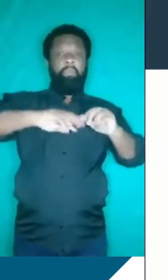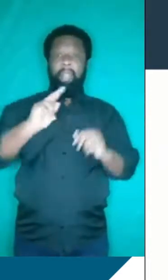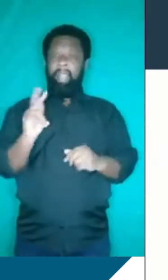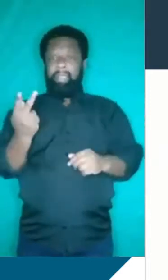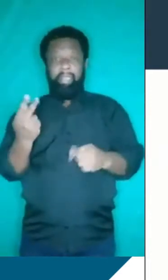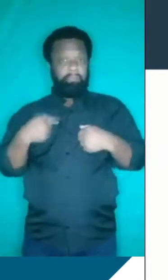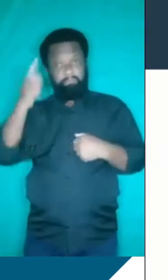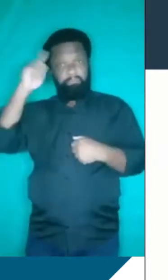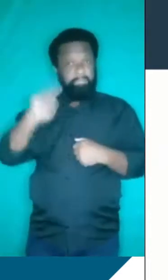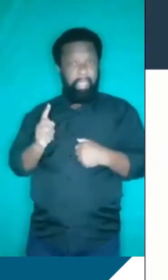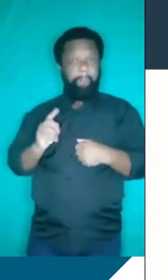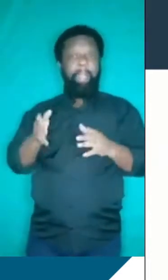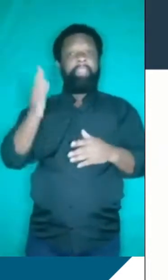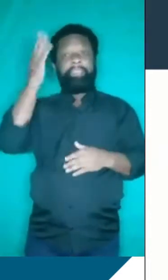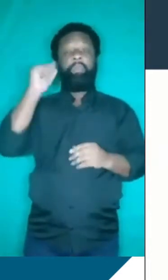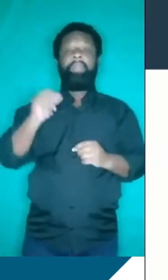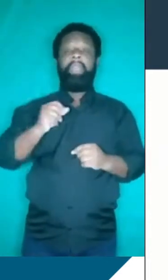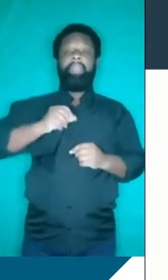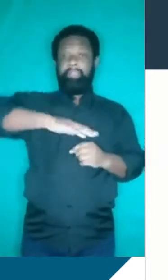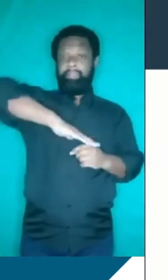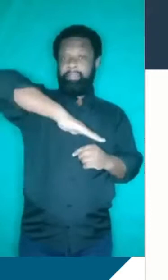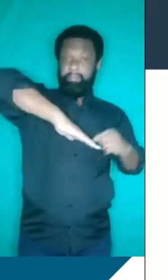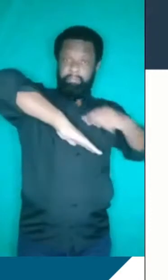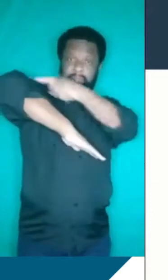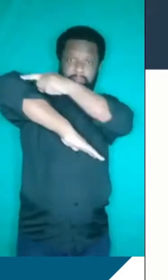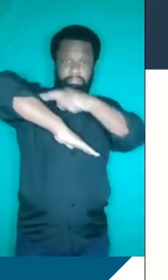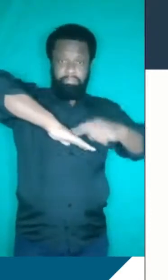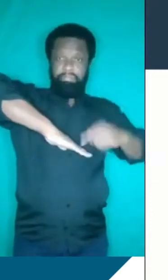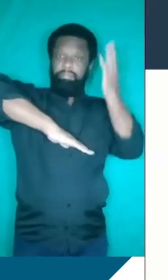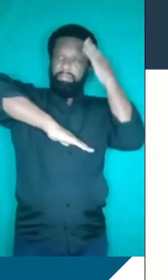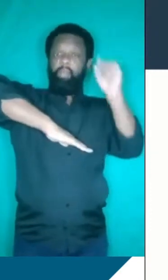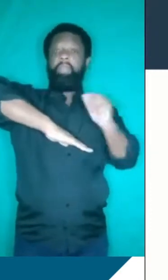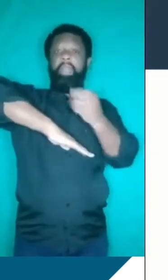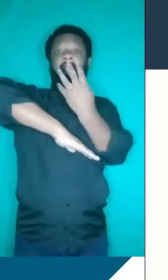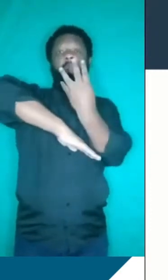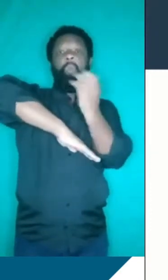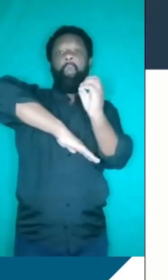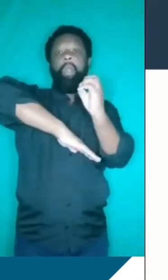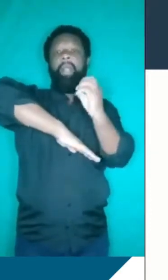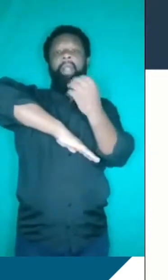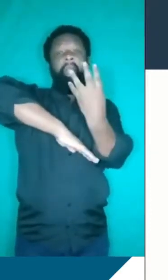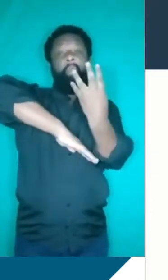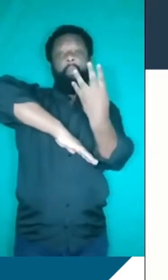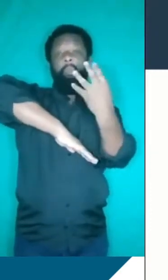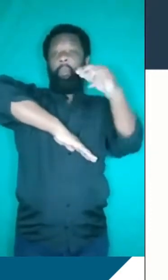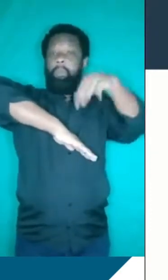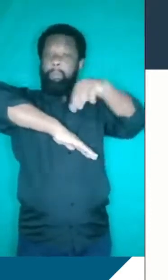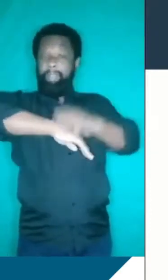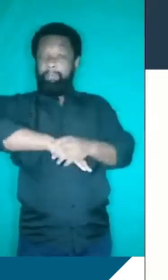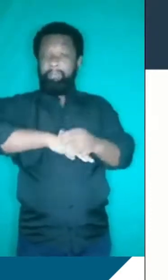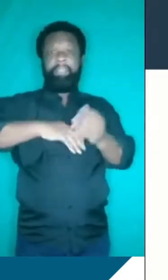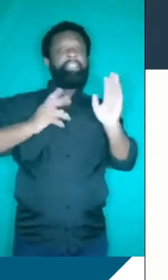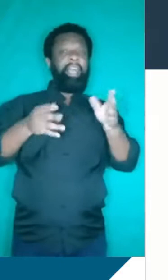H, mas eu sei esse tamanho da rampa aqui, ó, 4 metros, eu sei o ângulo. Vocês já viram as